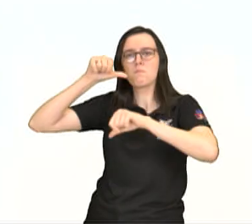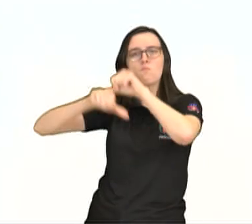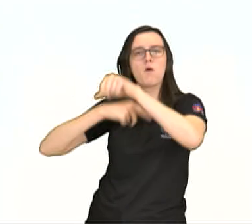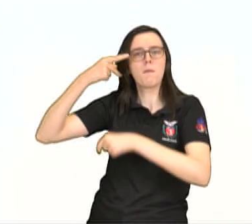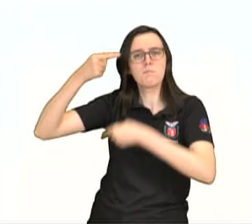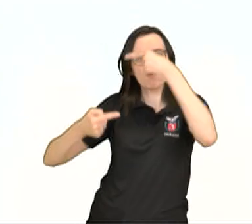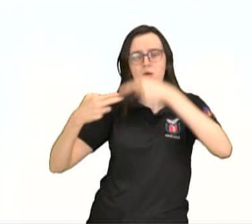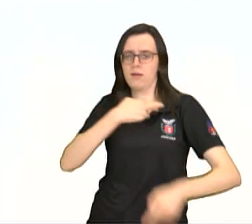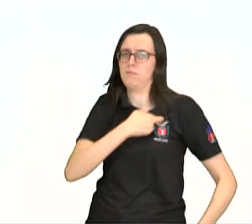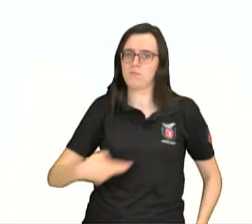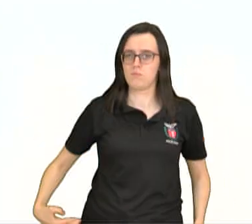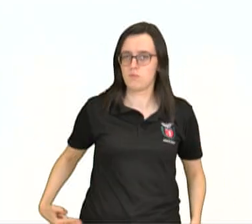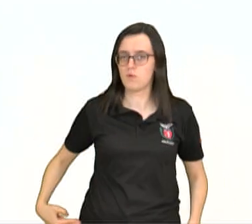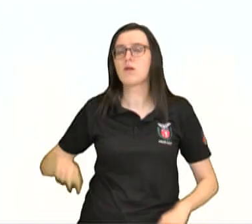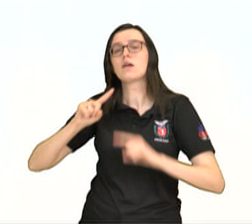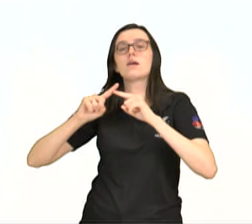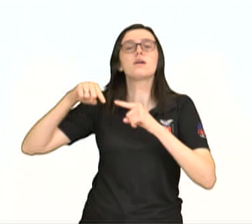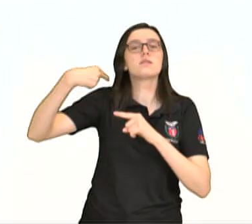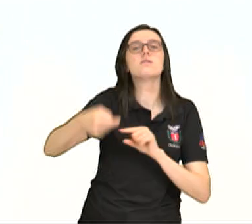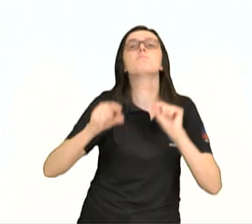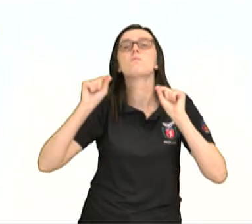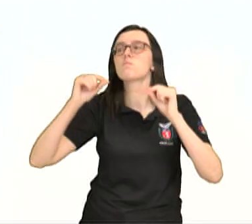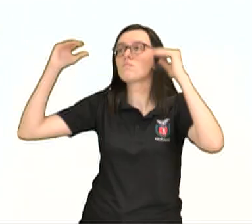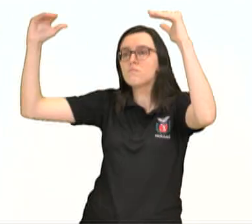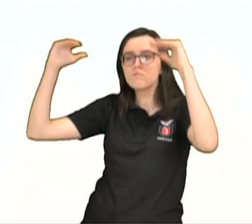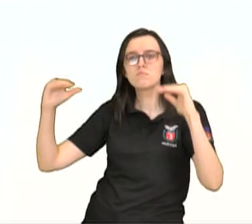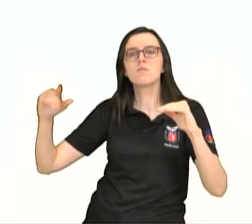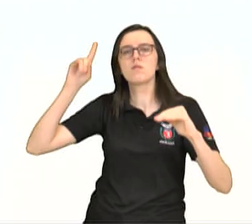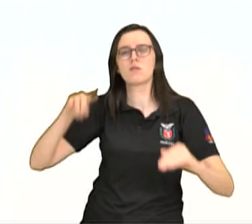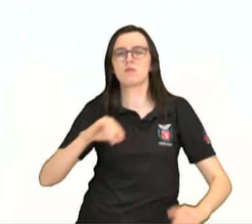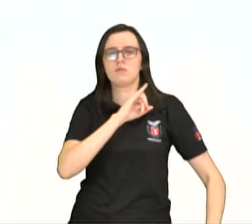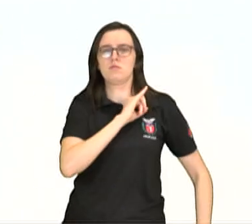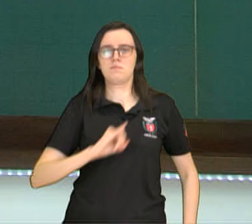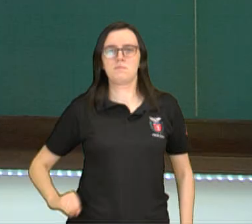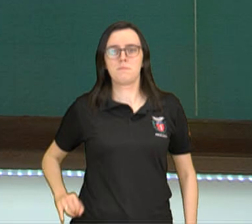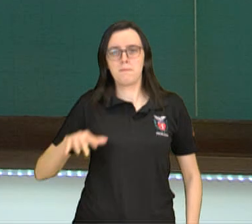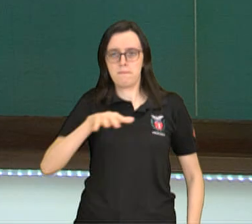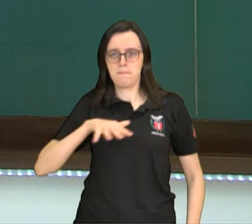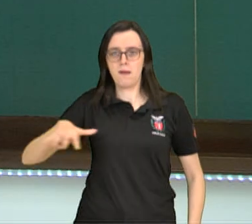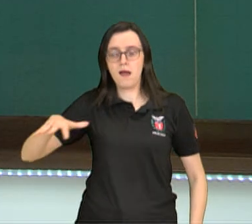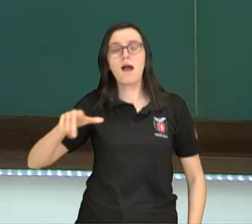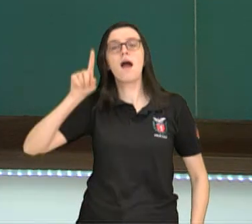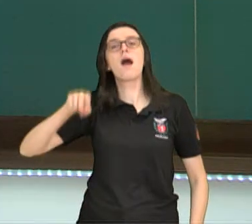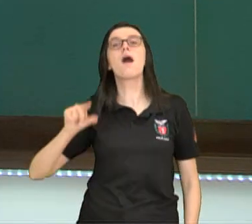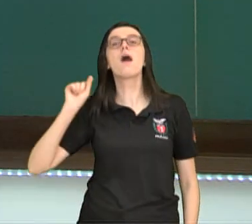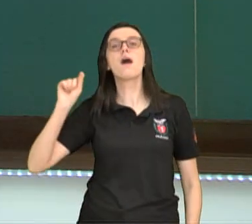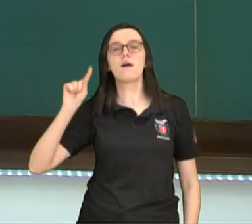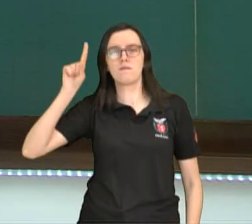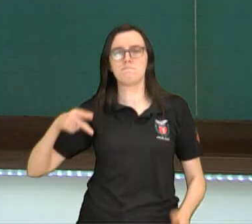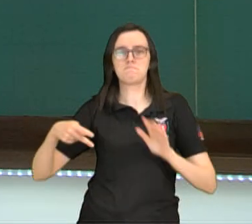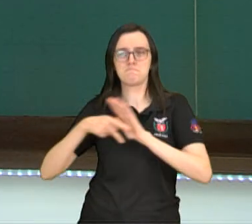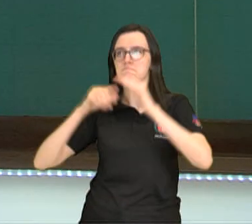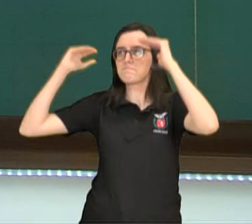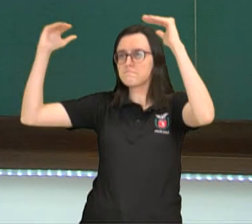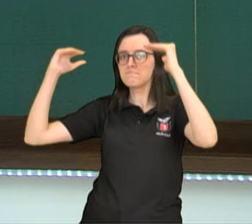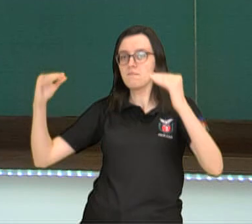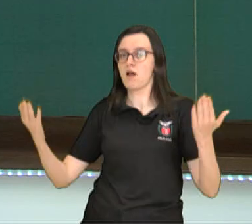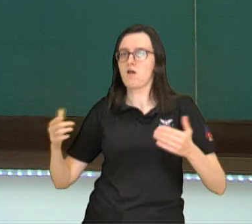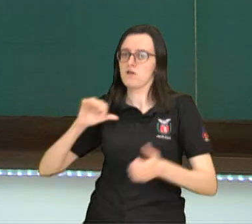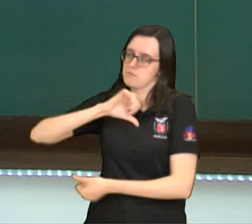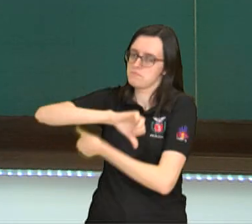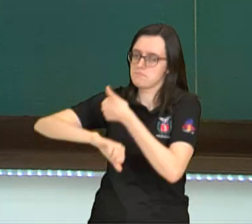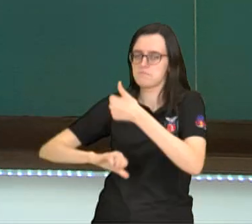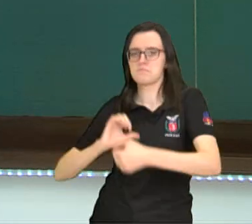político republicano e, por fim, um regime imperial, ou seja, vai se tornar um império, vai ter um